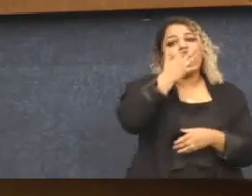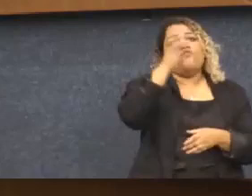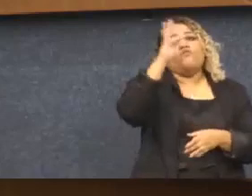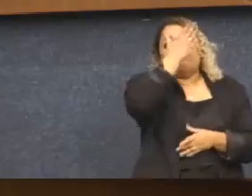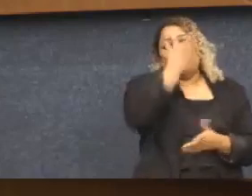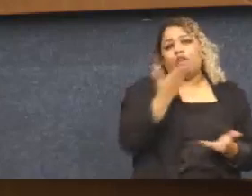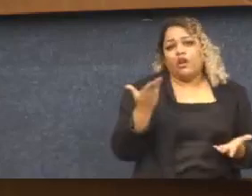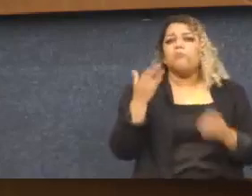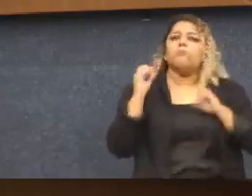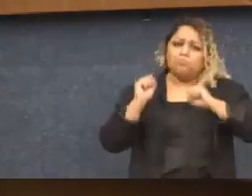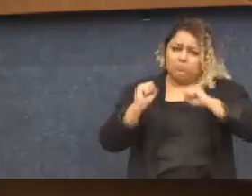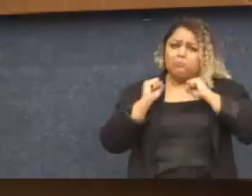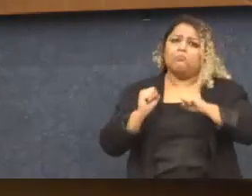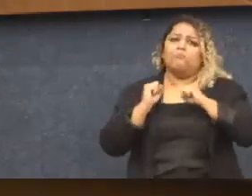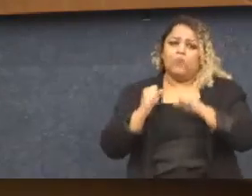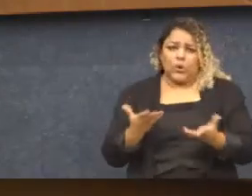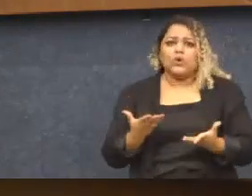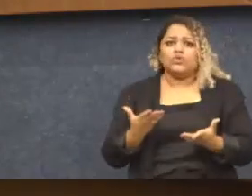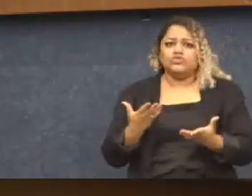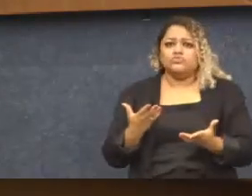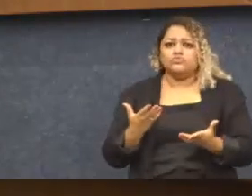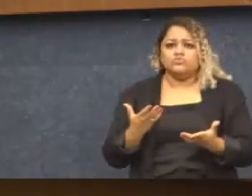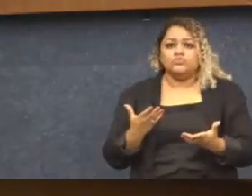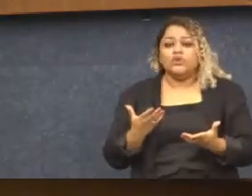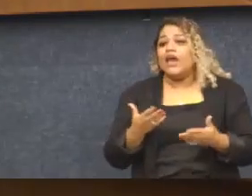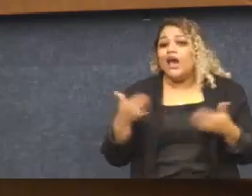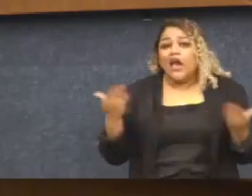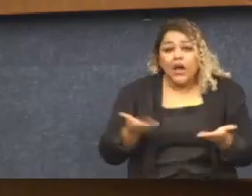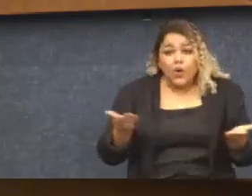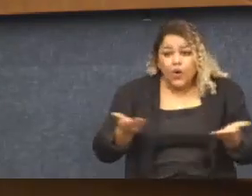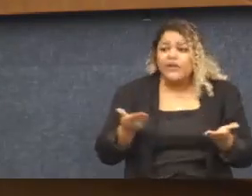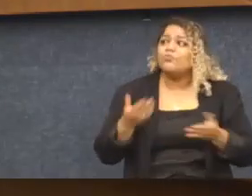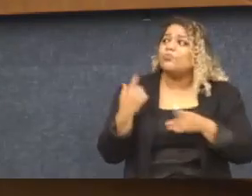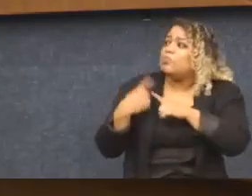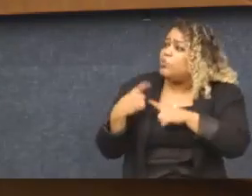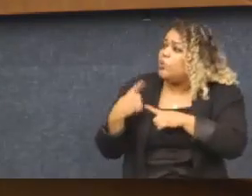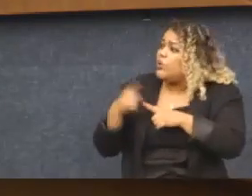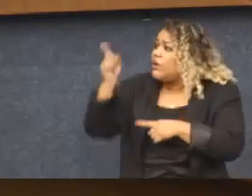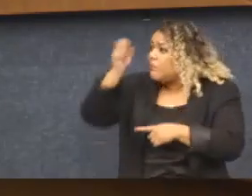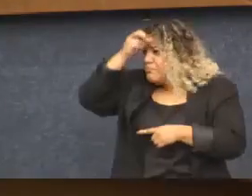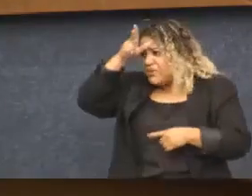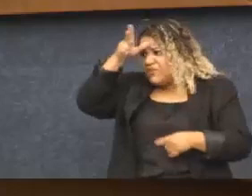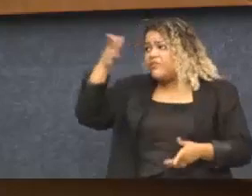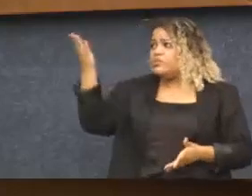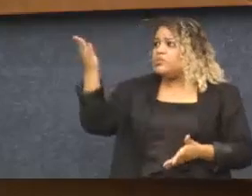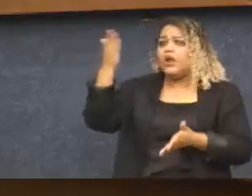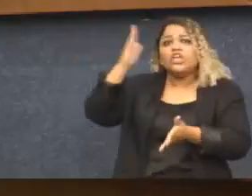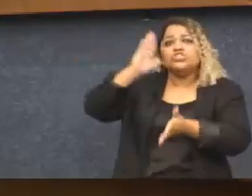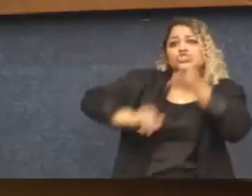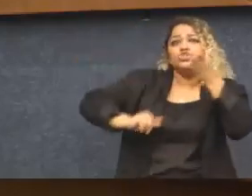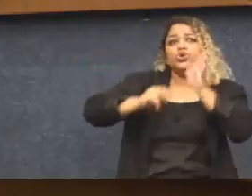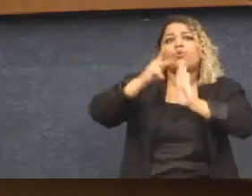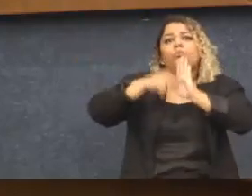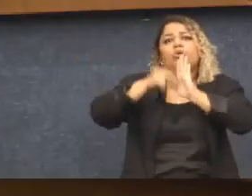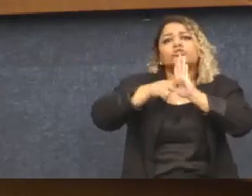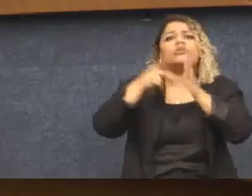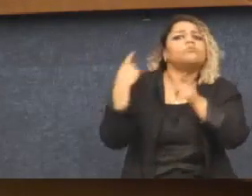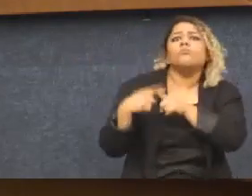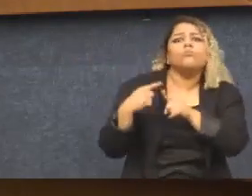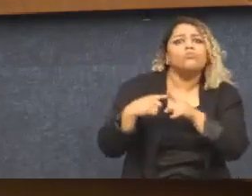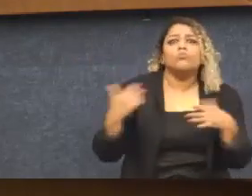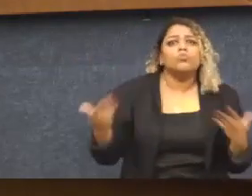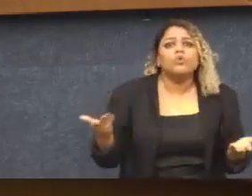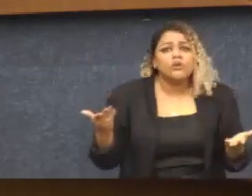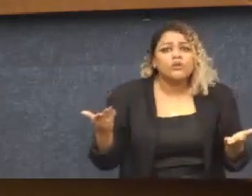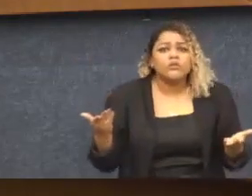resolvido, automaticamente o assunto estava encaminhado. Agora me explica por que, prefeitura, vocês retiraram o projeto?